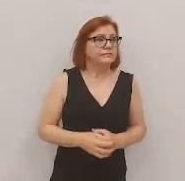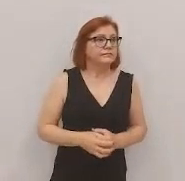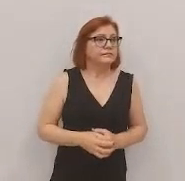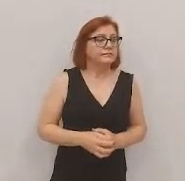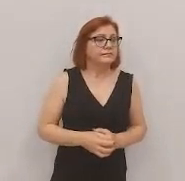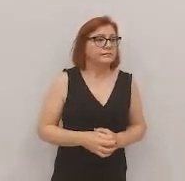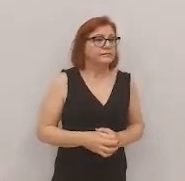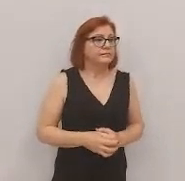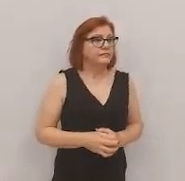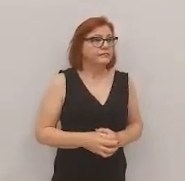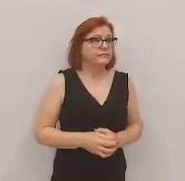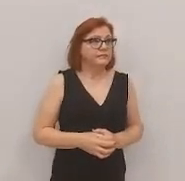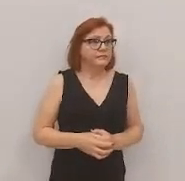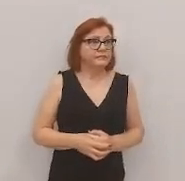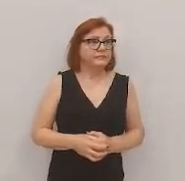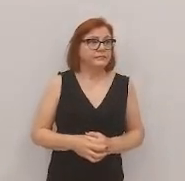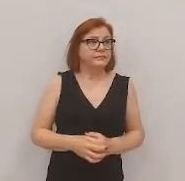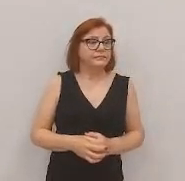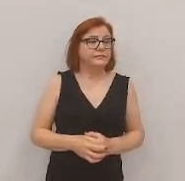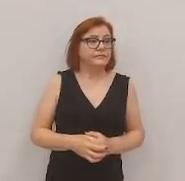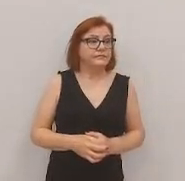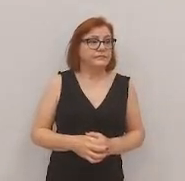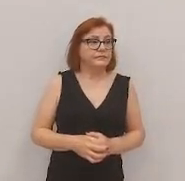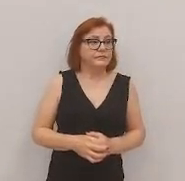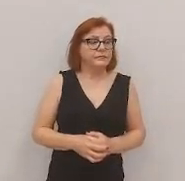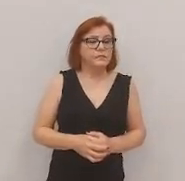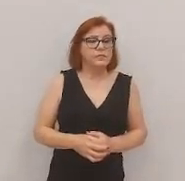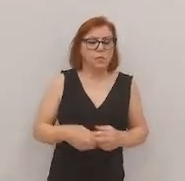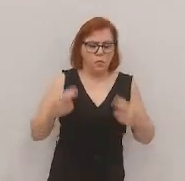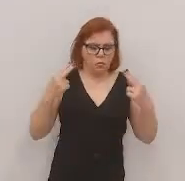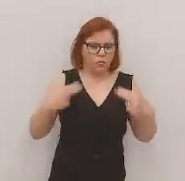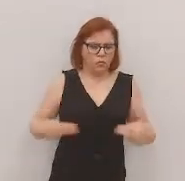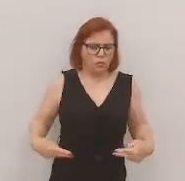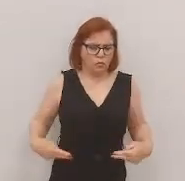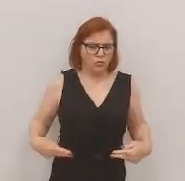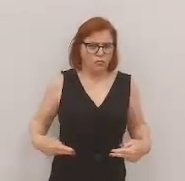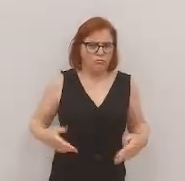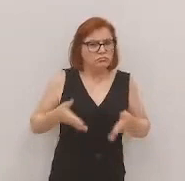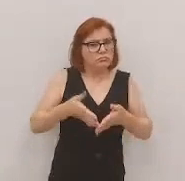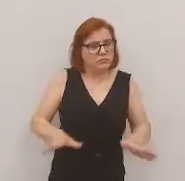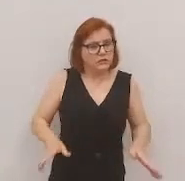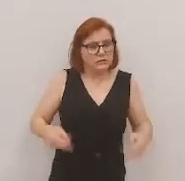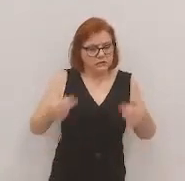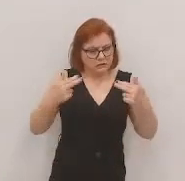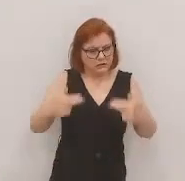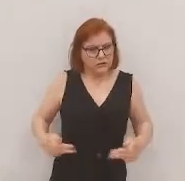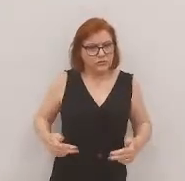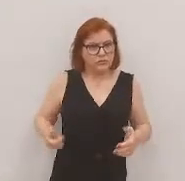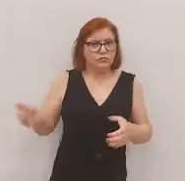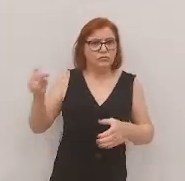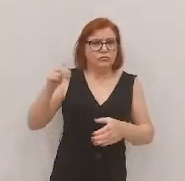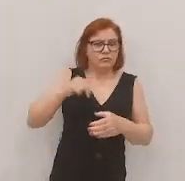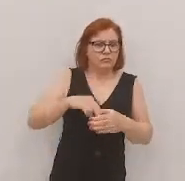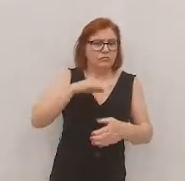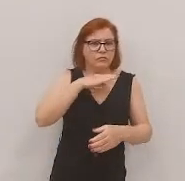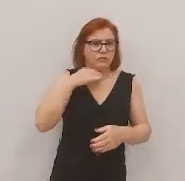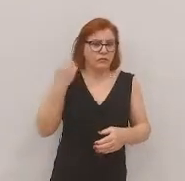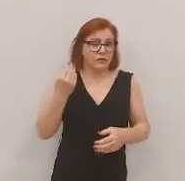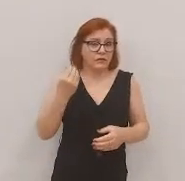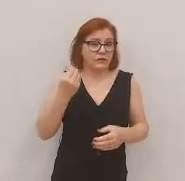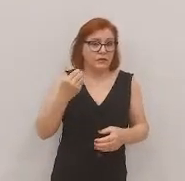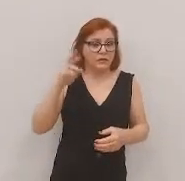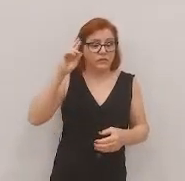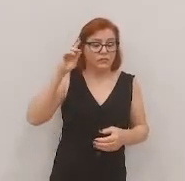Nu saí do ventre da minha mãe, e nu voltarei. O Senhor o deu, e o Senhor o tomou.